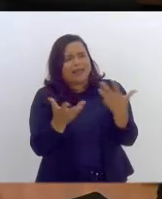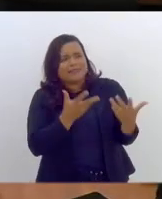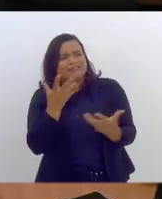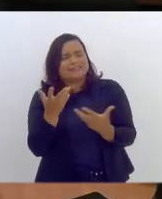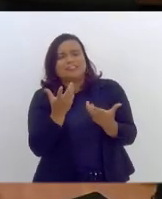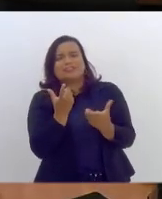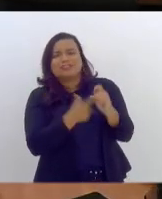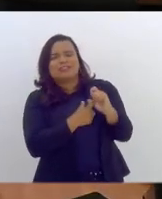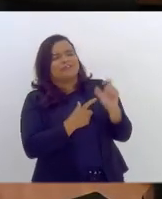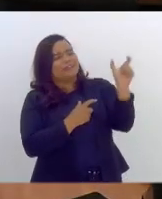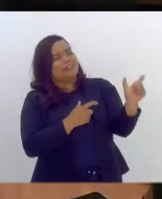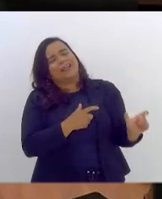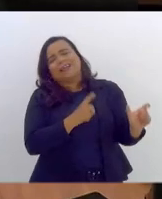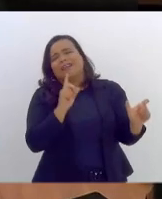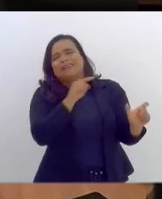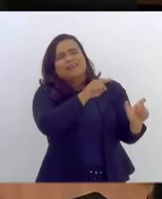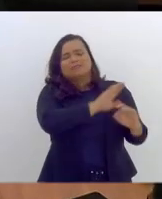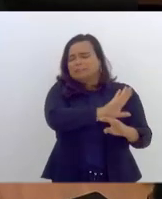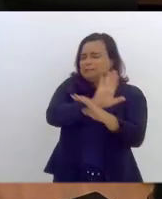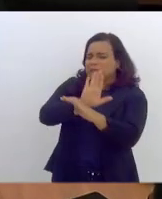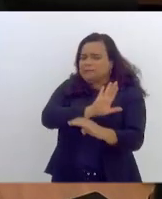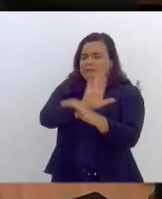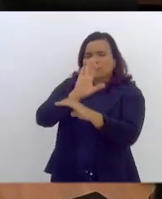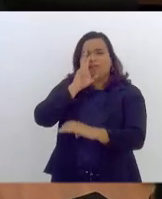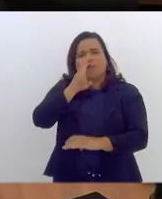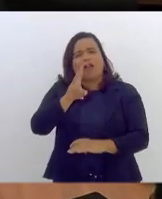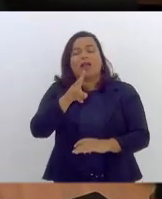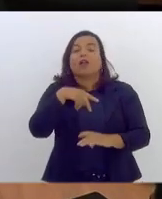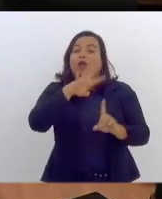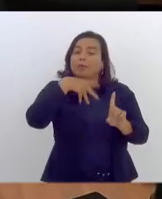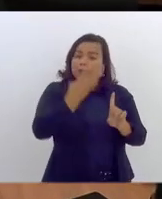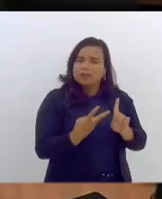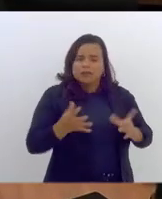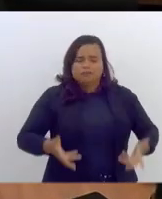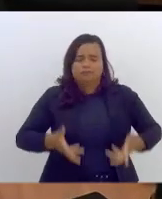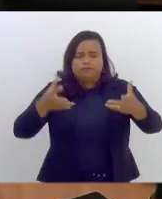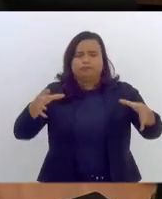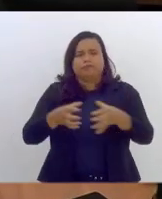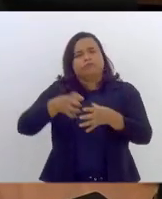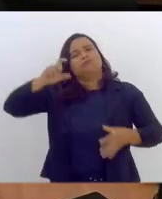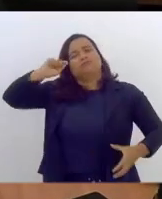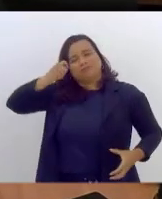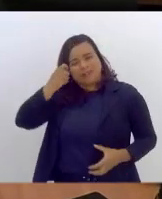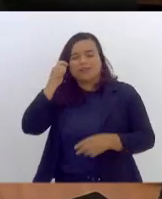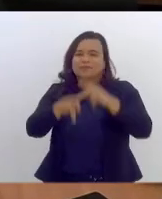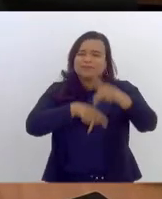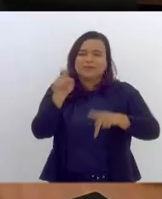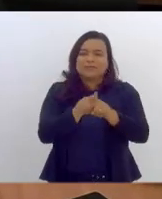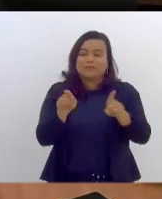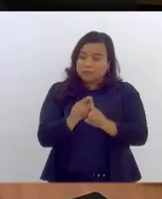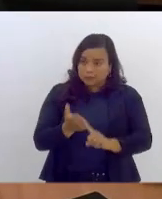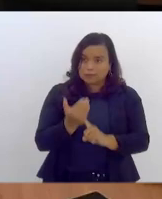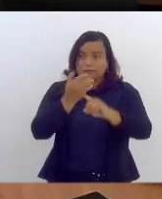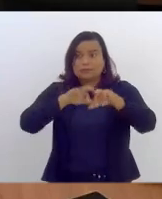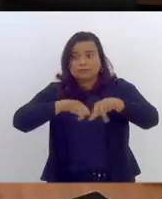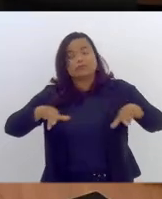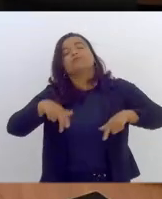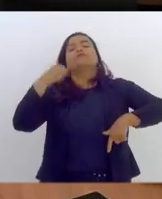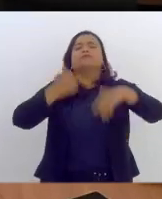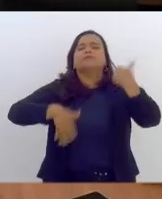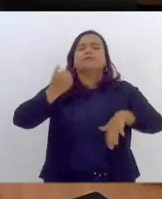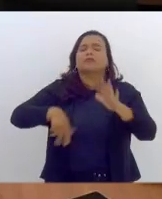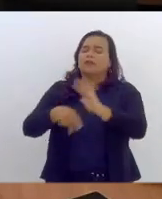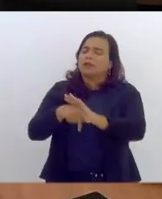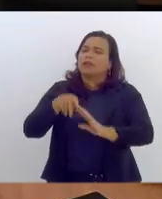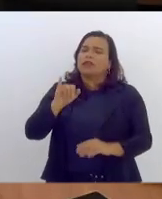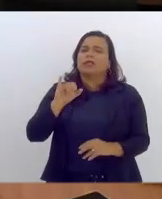homenagem engrandece o nosso povo preto e todas as suas tecnologias. Desde os falantes de Yorubá,